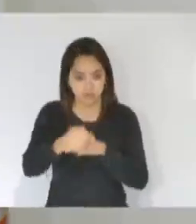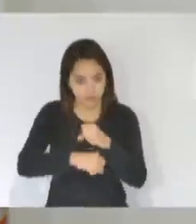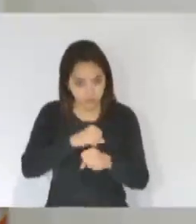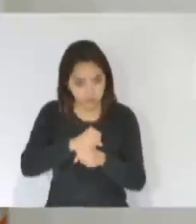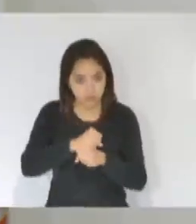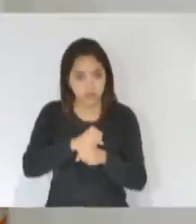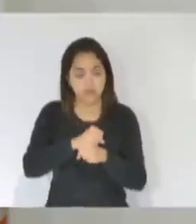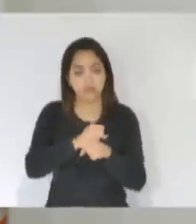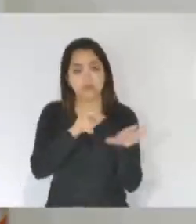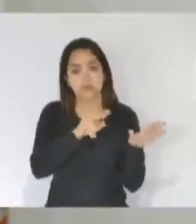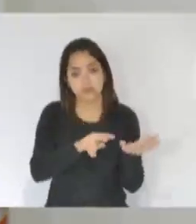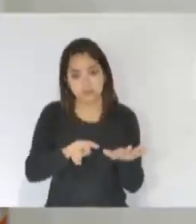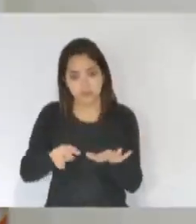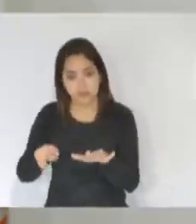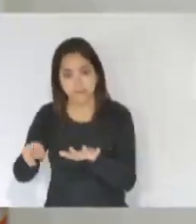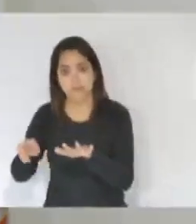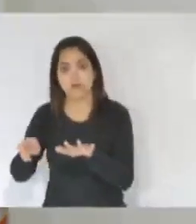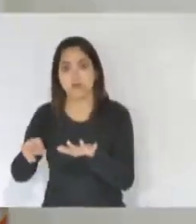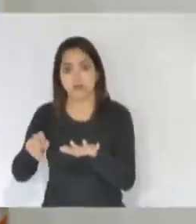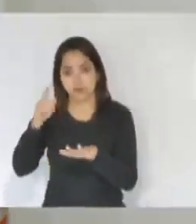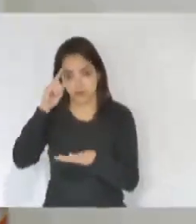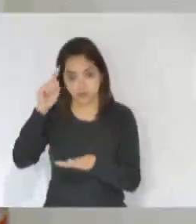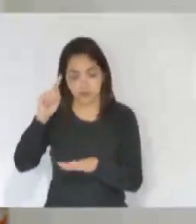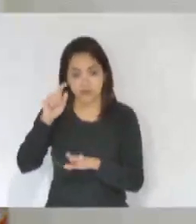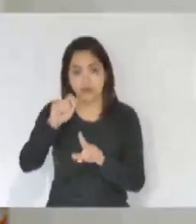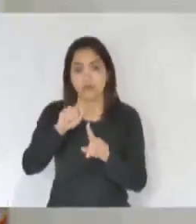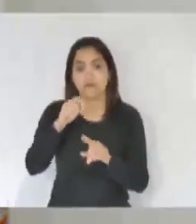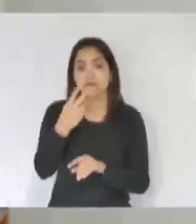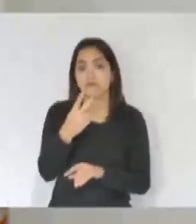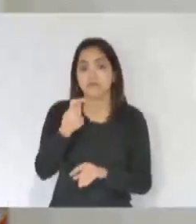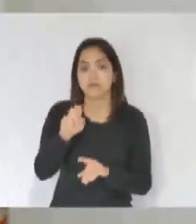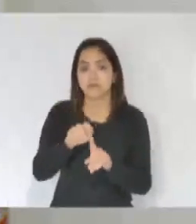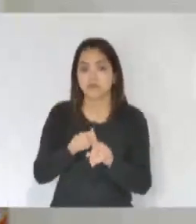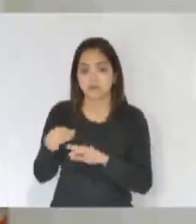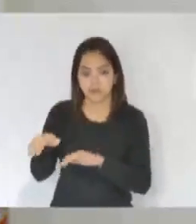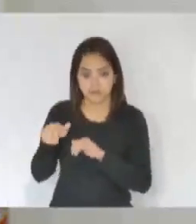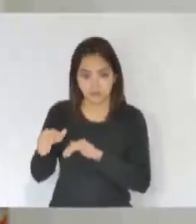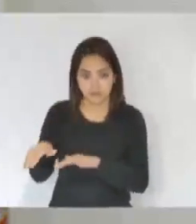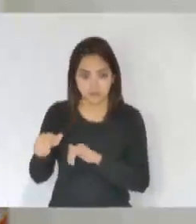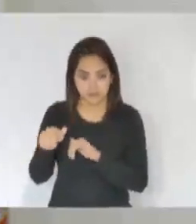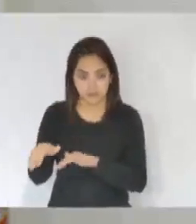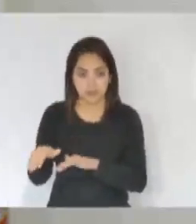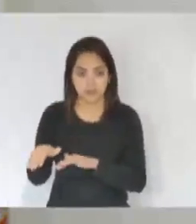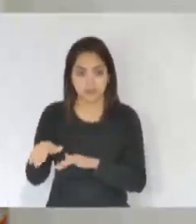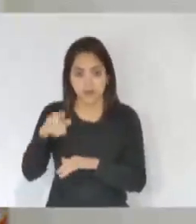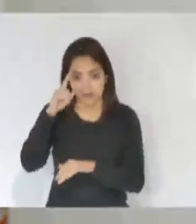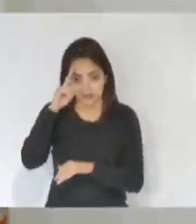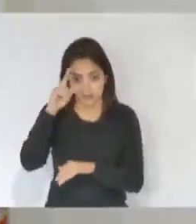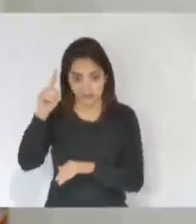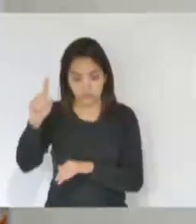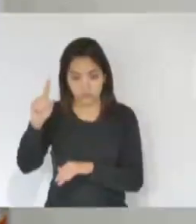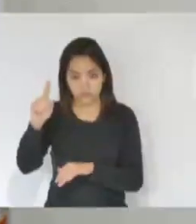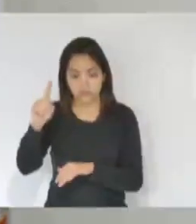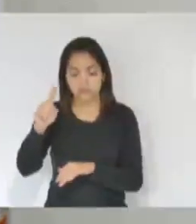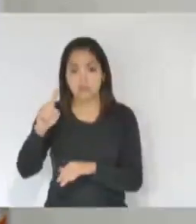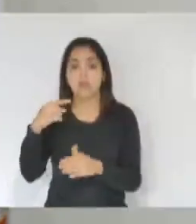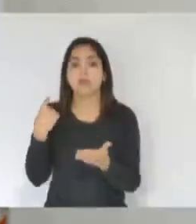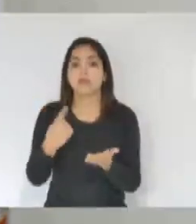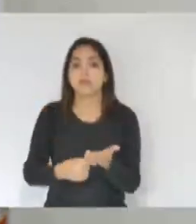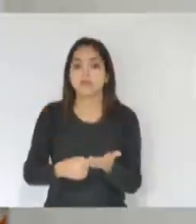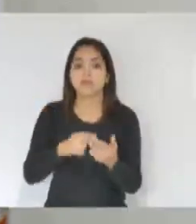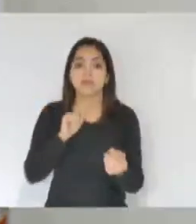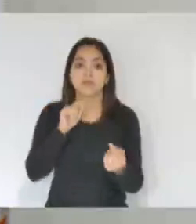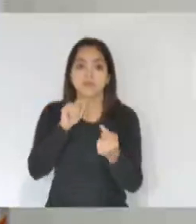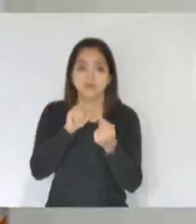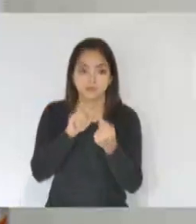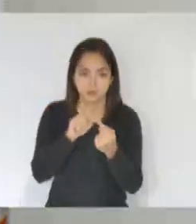que abranger o dia 25 de setembro, em alusão à data da formalização desses